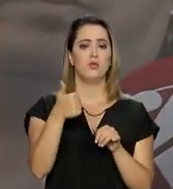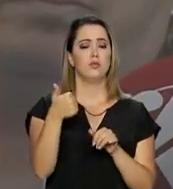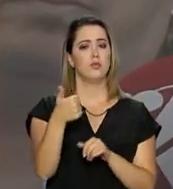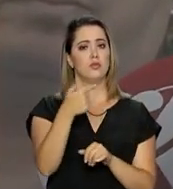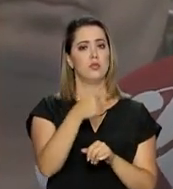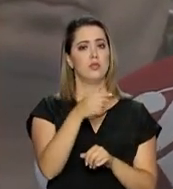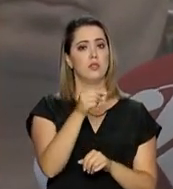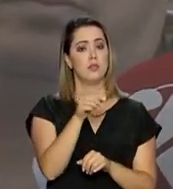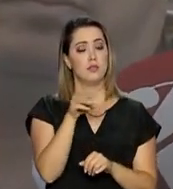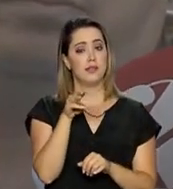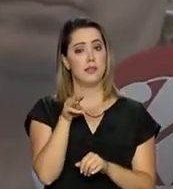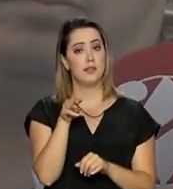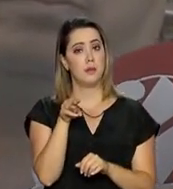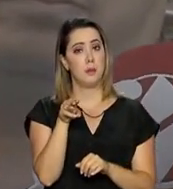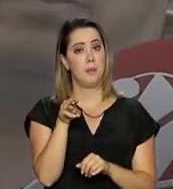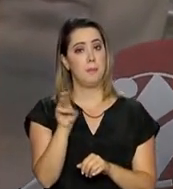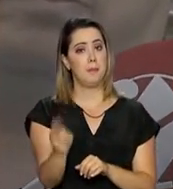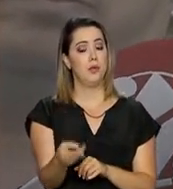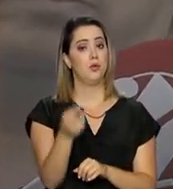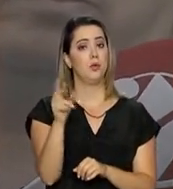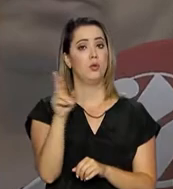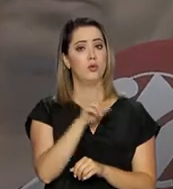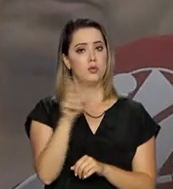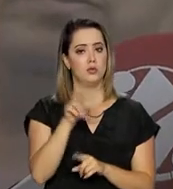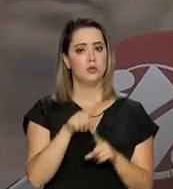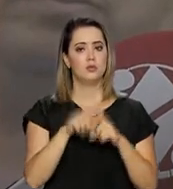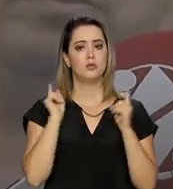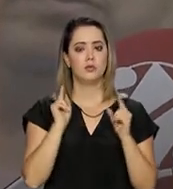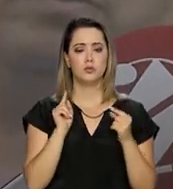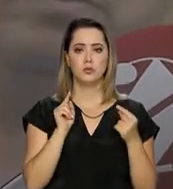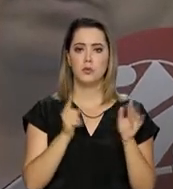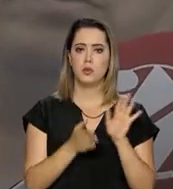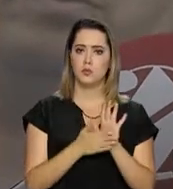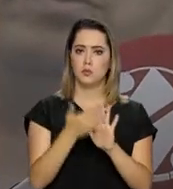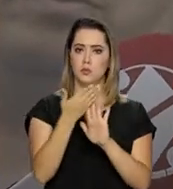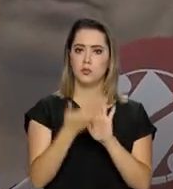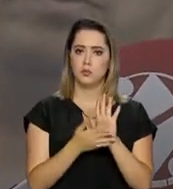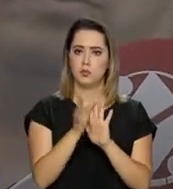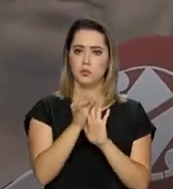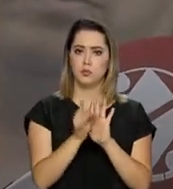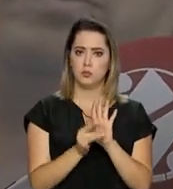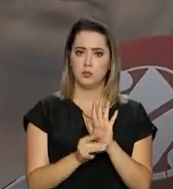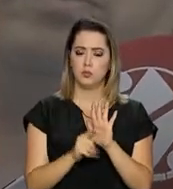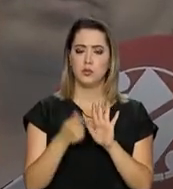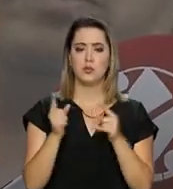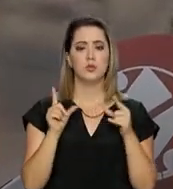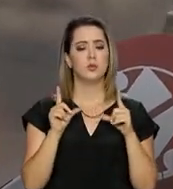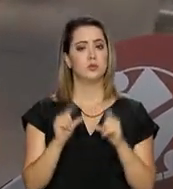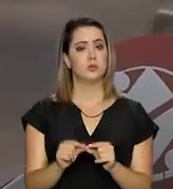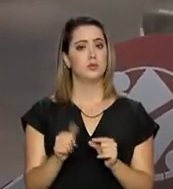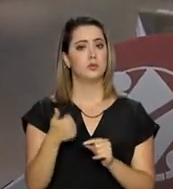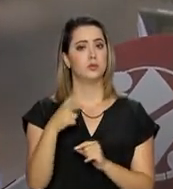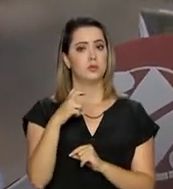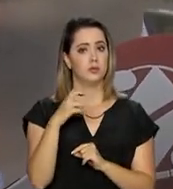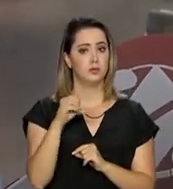e não só não mudou a meta como entregou a meta menor o resultado menor 159